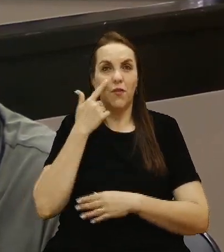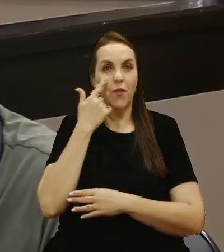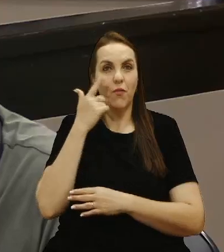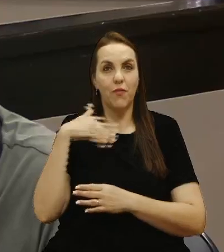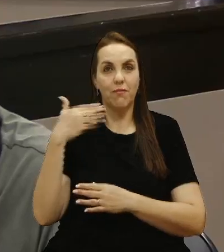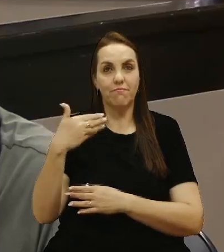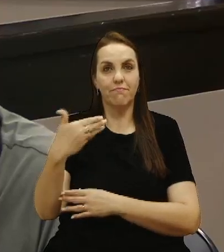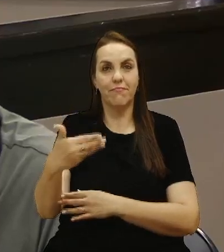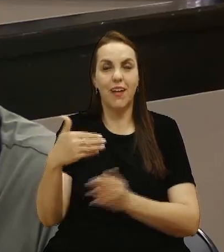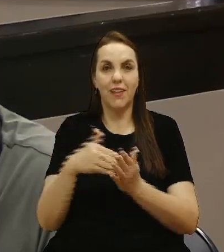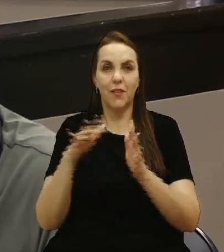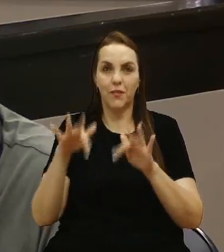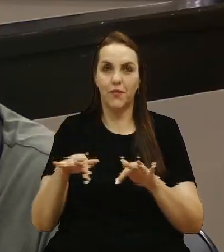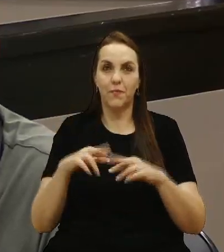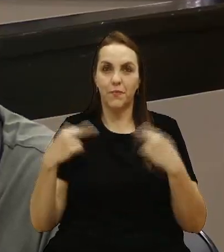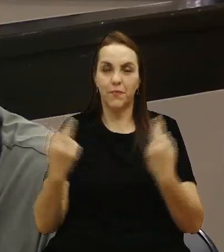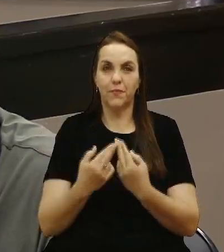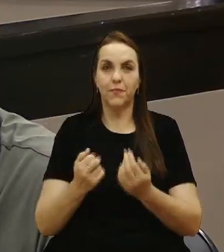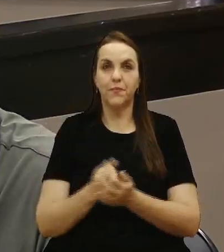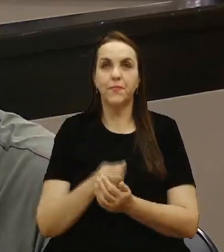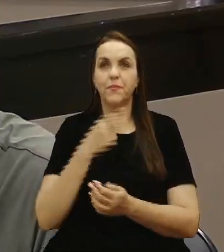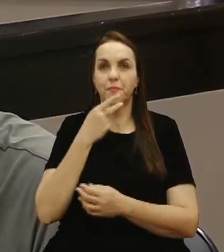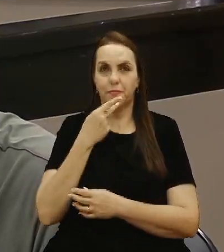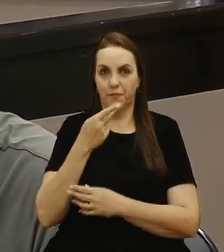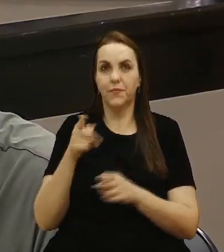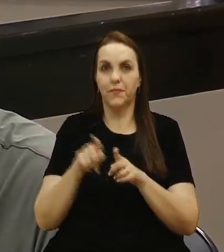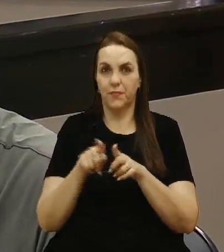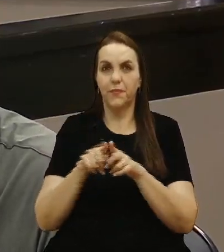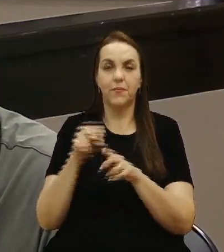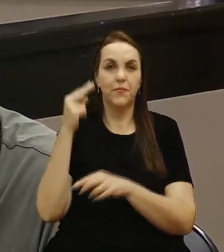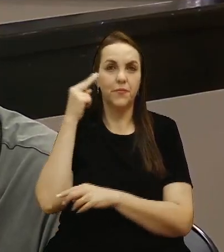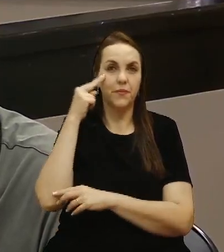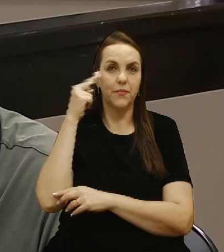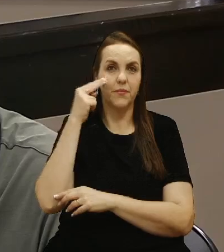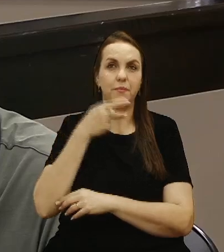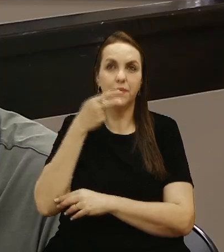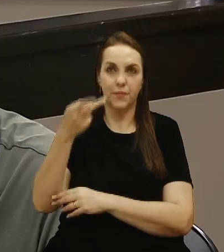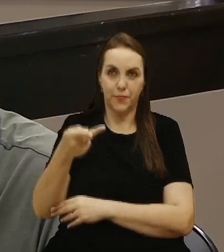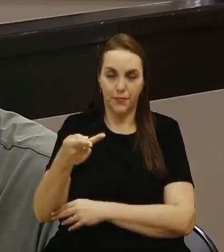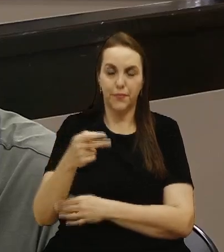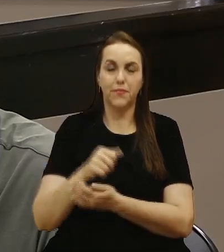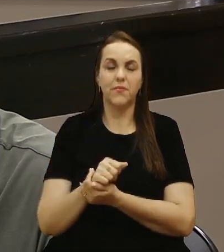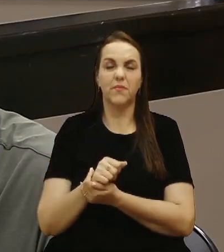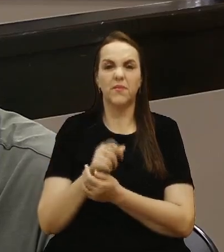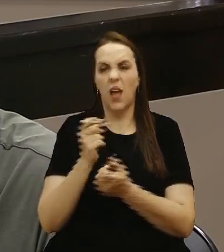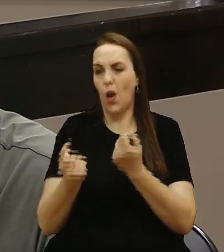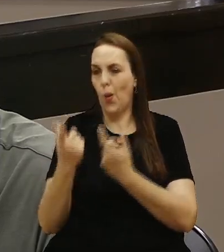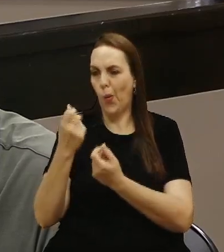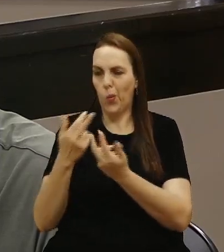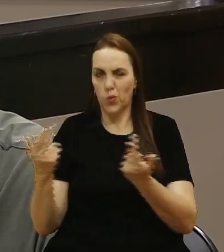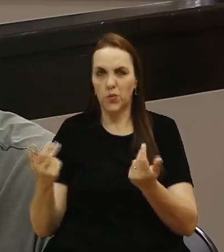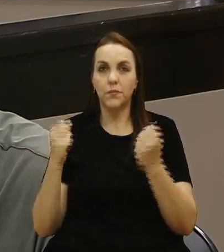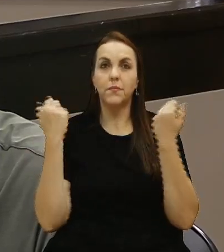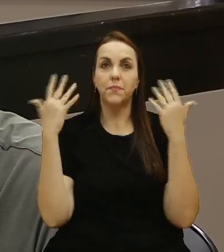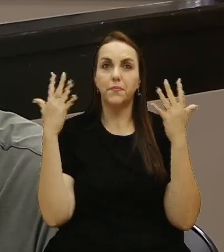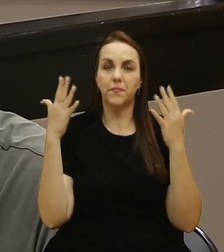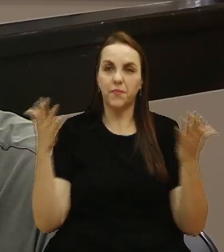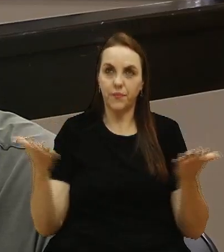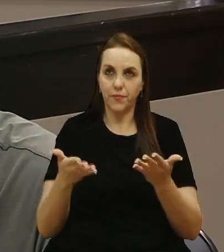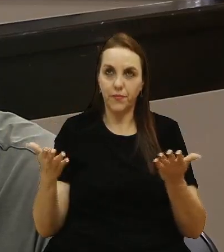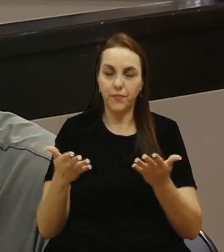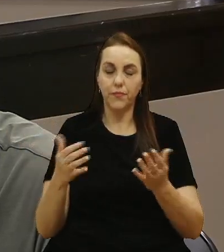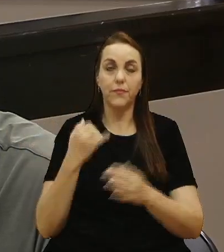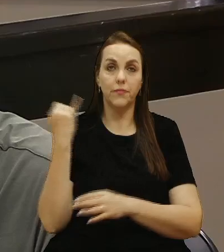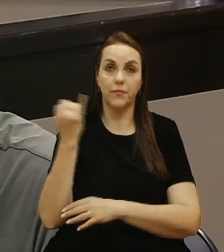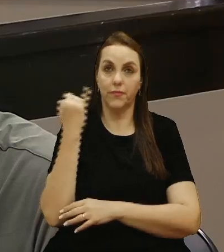Aqui reforçar o que o vereador Fantinel falou e algumas outras pessoas. Parabenizar vocês hoje. Eu acho que é importante o secretário vir